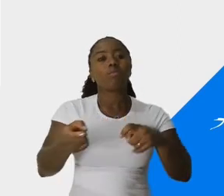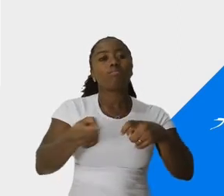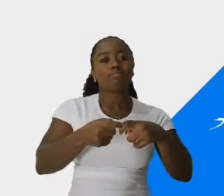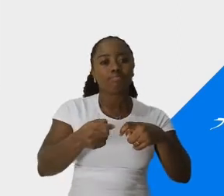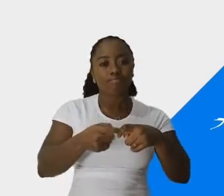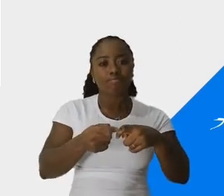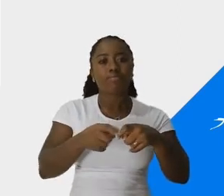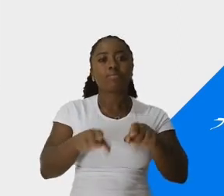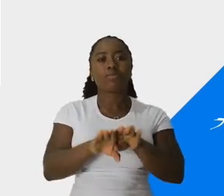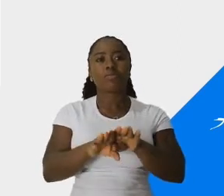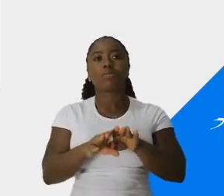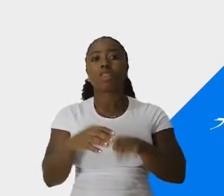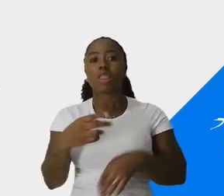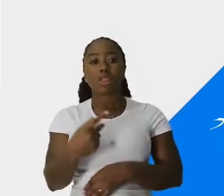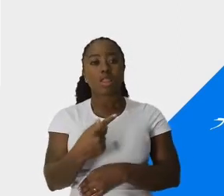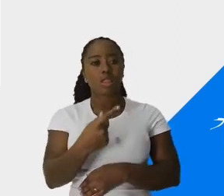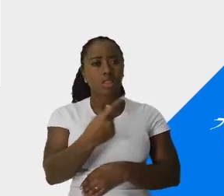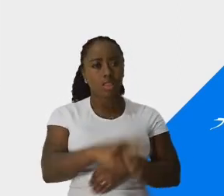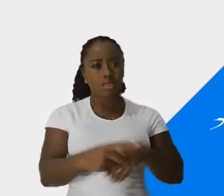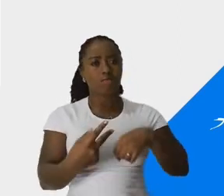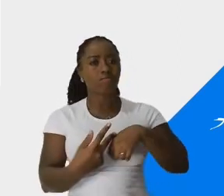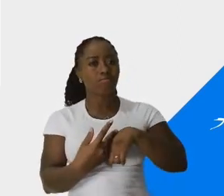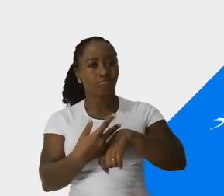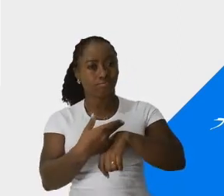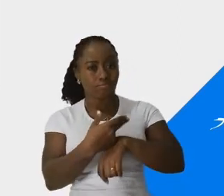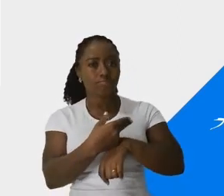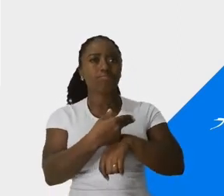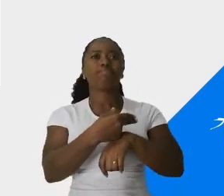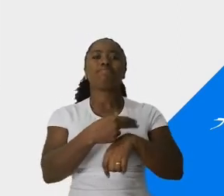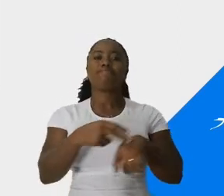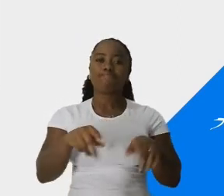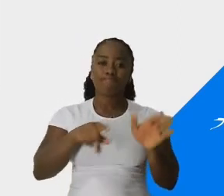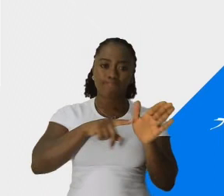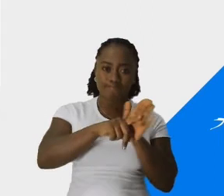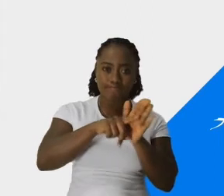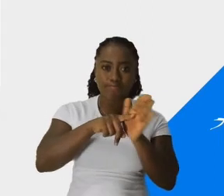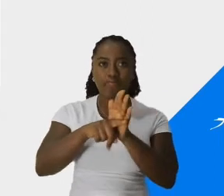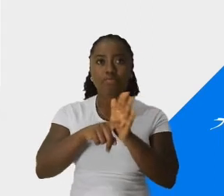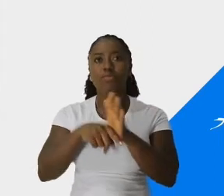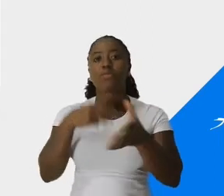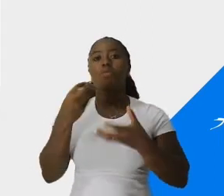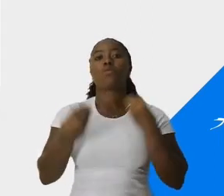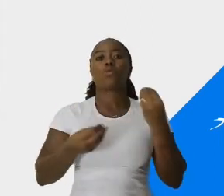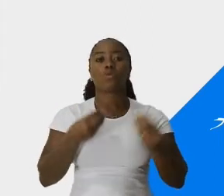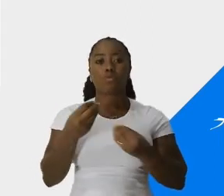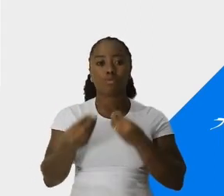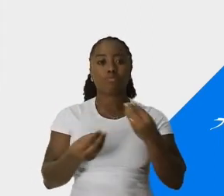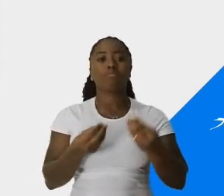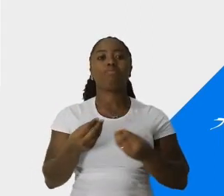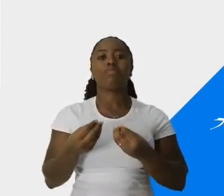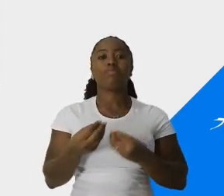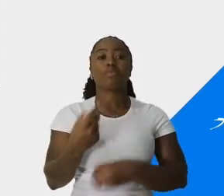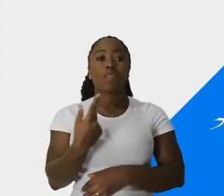paciente. Como é que isso funciona? Né? Então, esse paciente, ele faz os